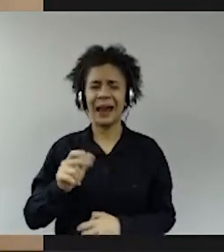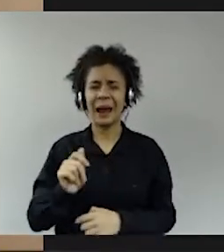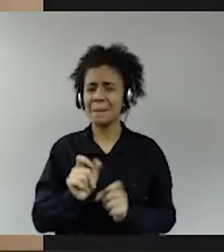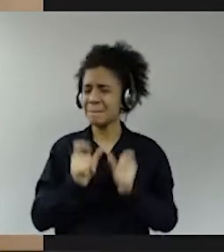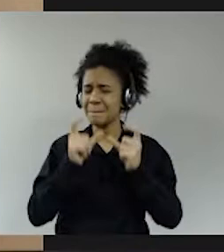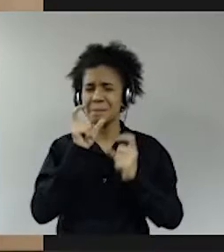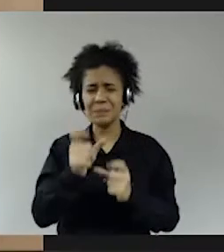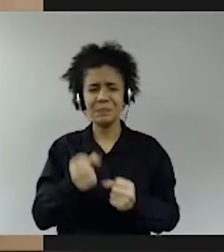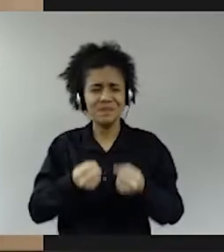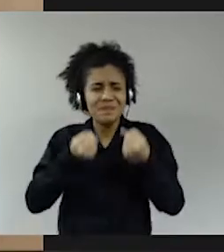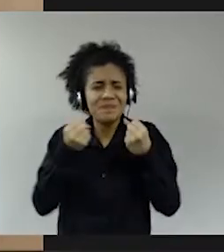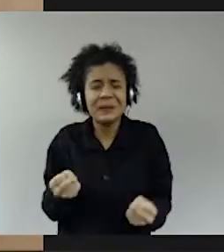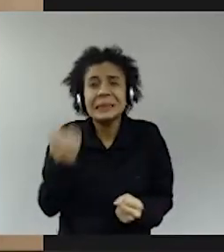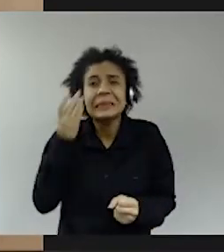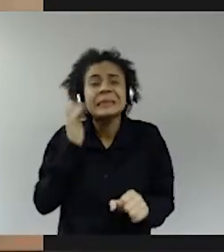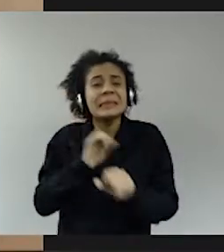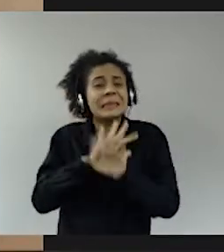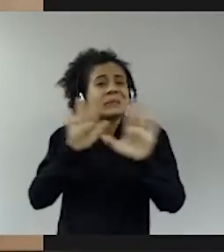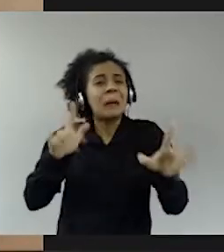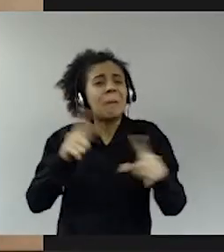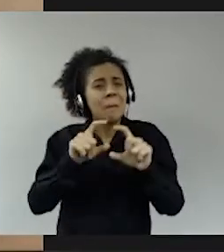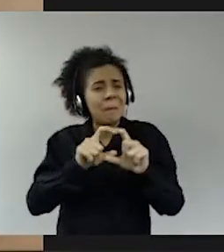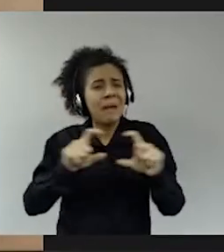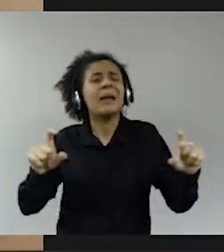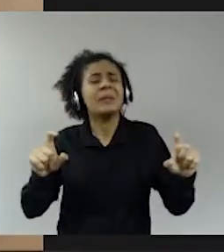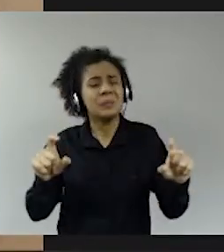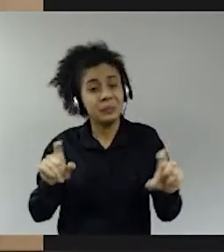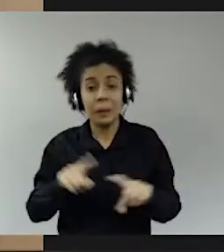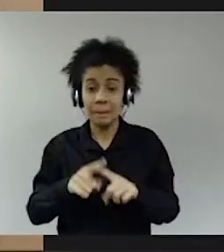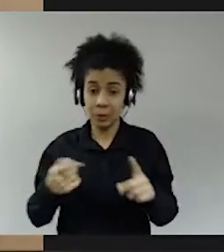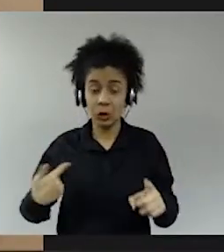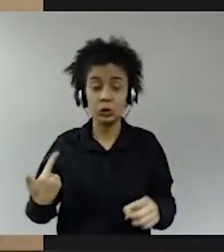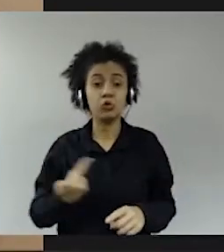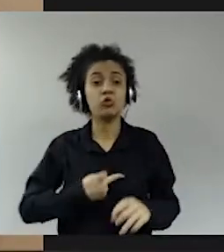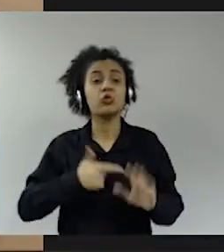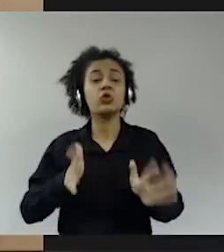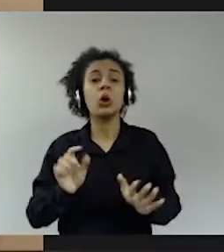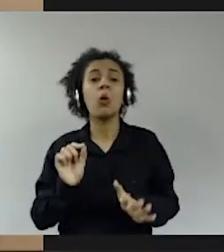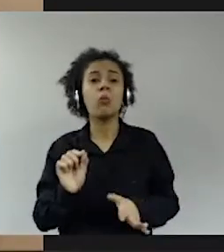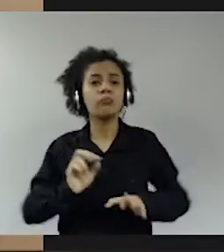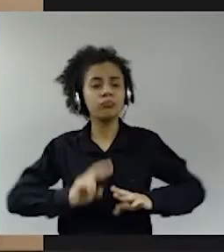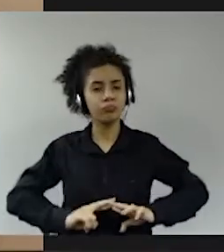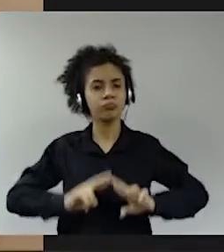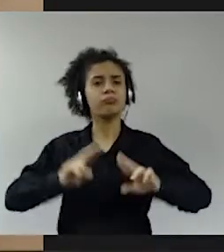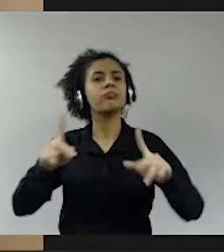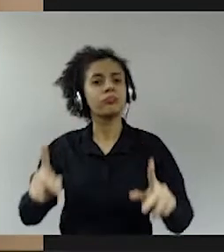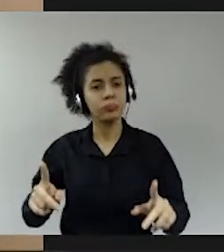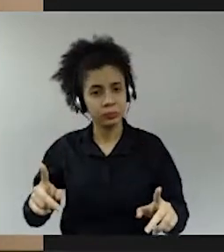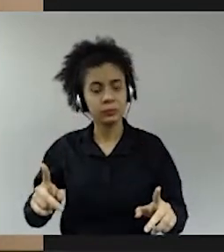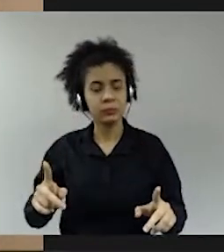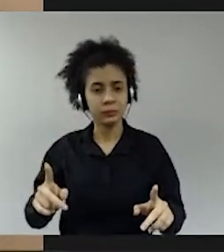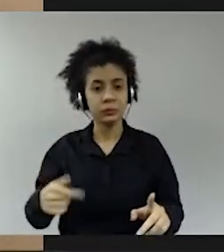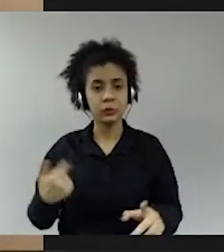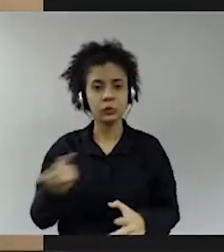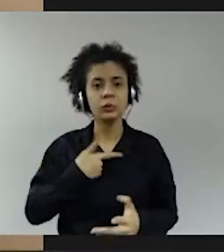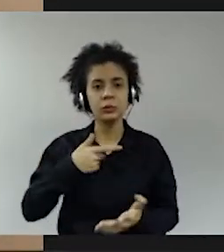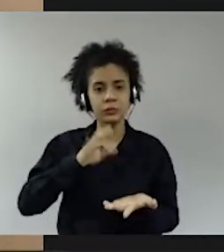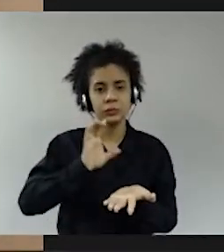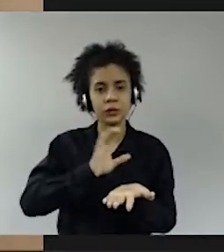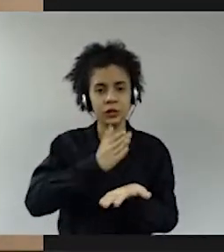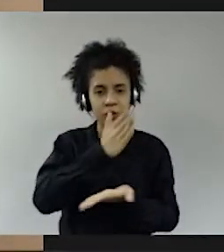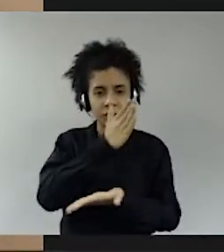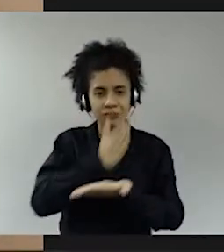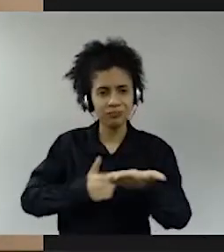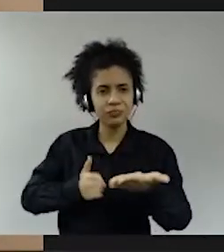de difícil entendimento apenas pela sua legenda, mas que nós fizemos um diferencial, nós dividimos ao meio